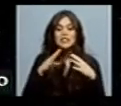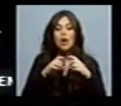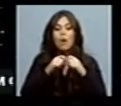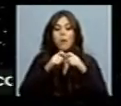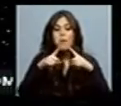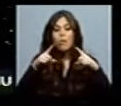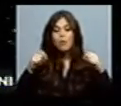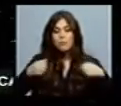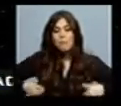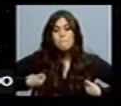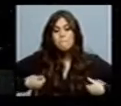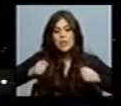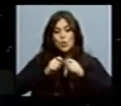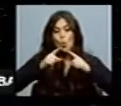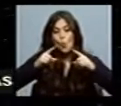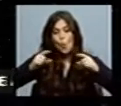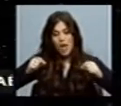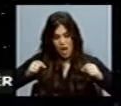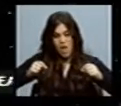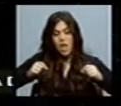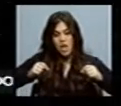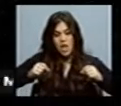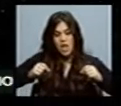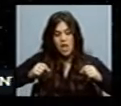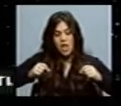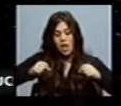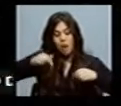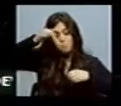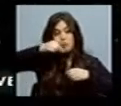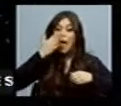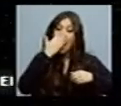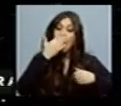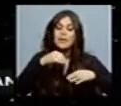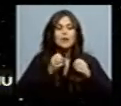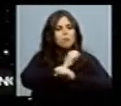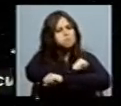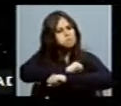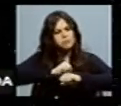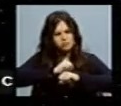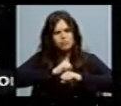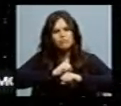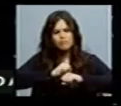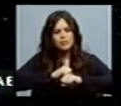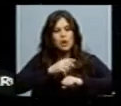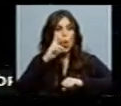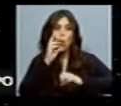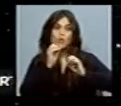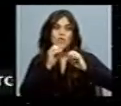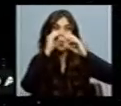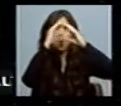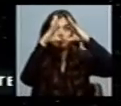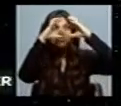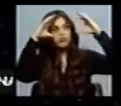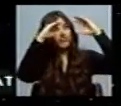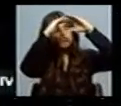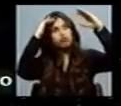a partilhar exatamente a mesma casca, até que surgiu precisamente uma explosão, não foi, enfim, detectada nos nossos céus, mas nós já